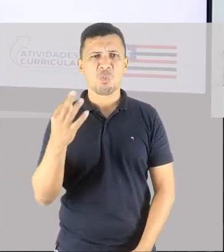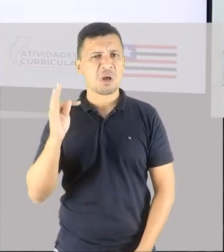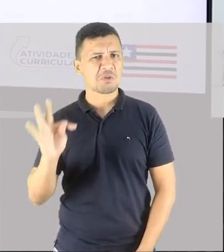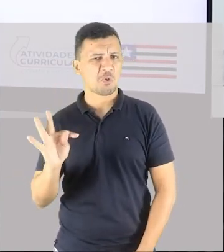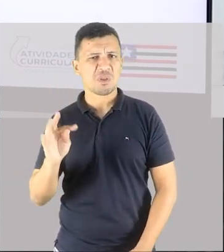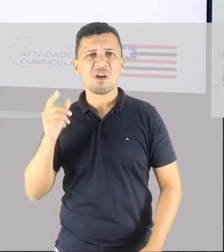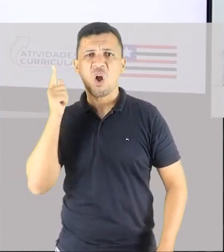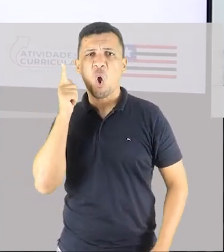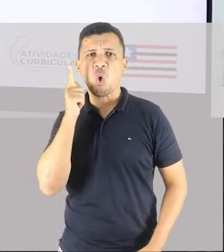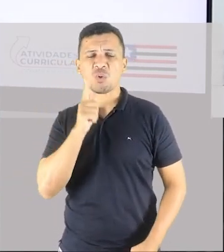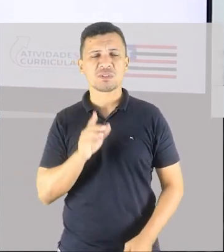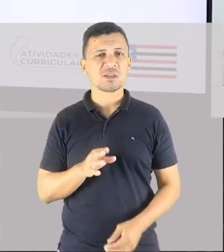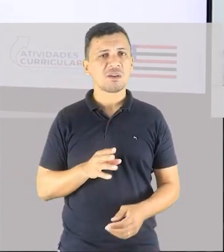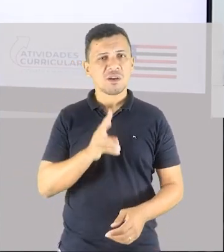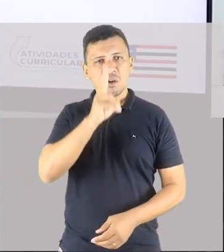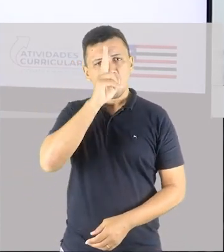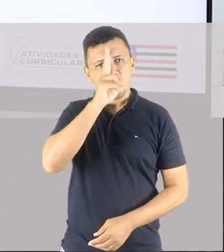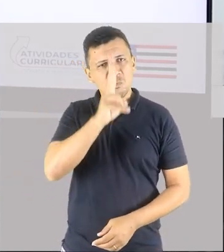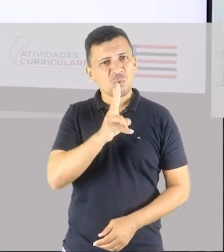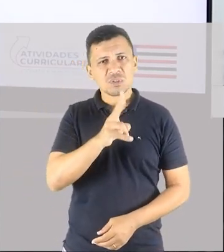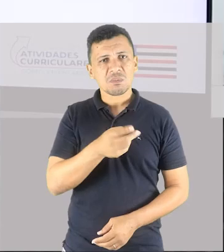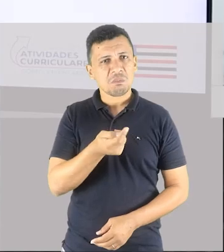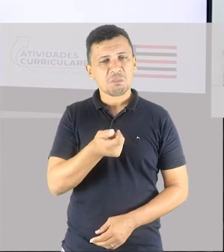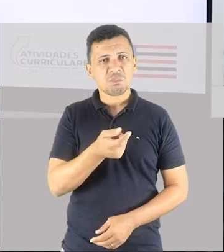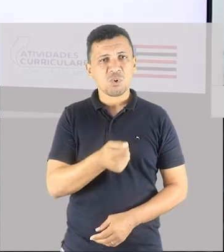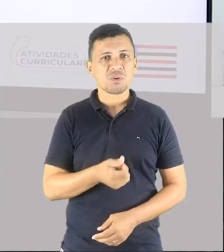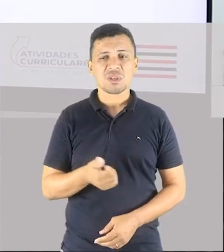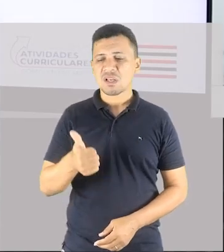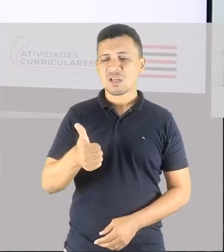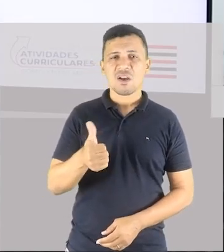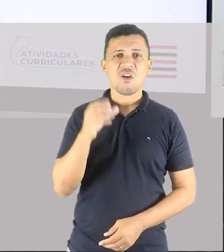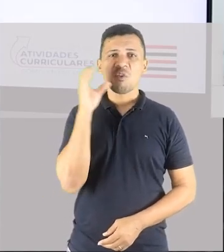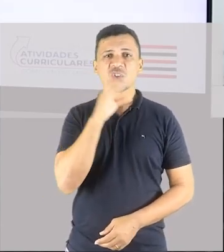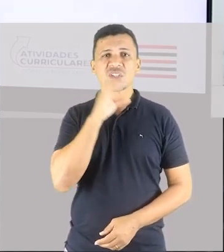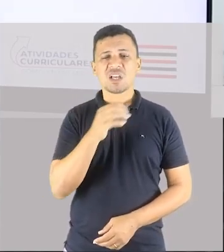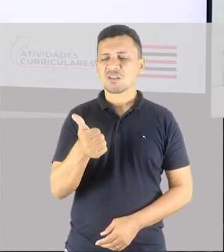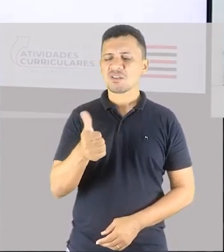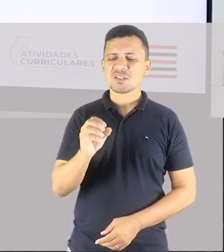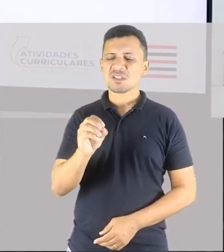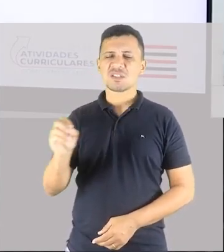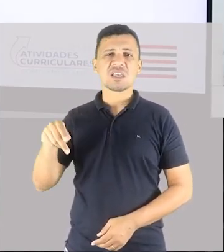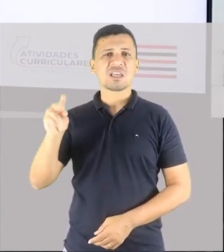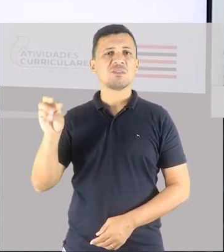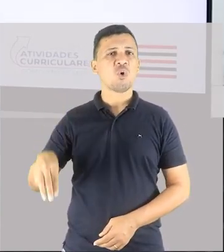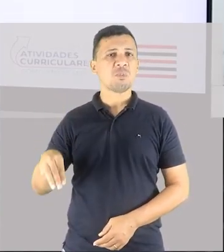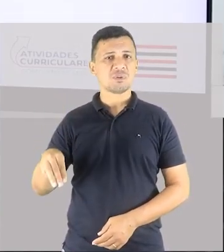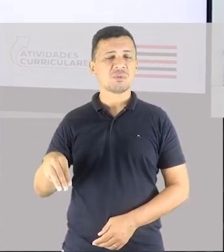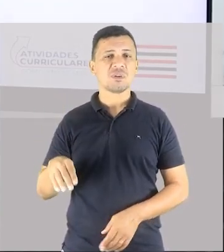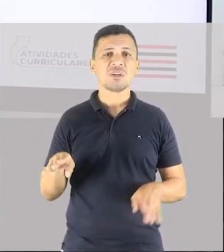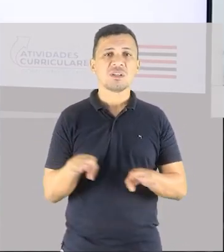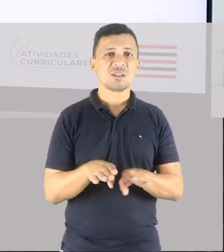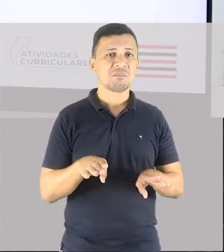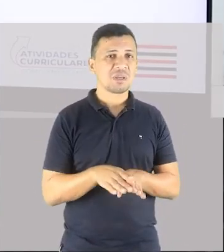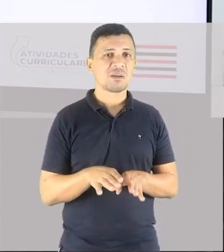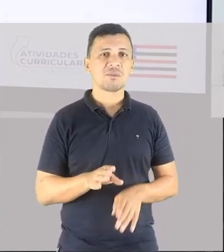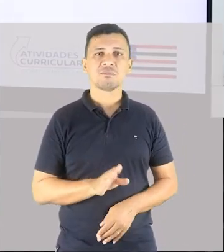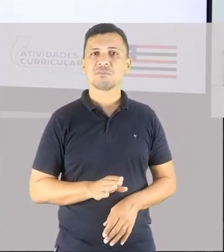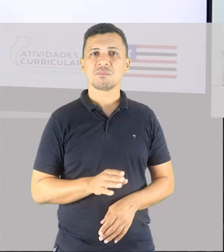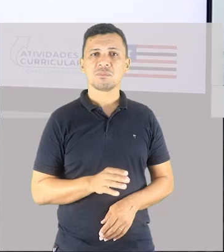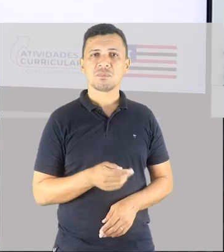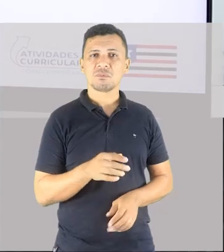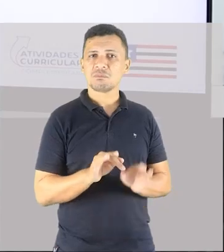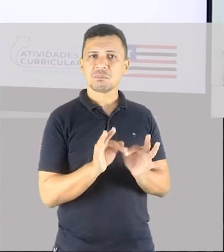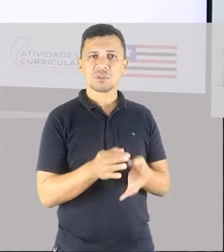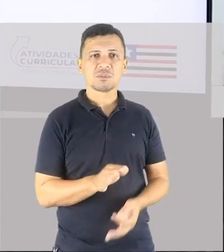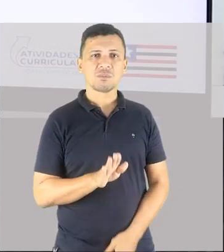parar com uma pequena força, um carro vindo a 100 km por hora ou mais, com uma massa de mais de 1 tonelada e você com uma